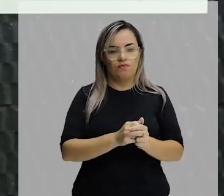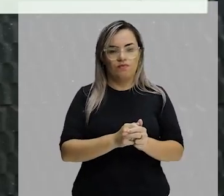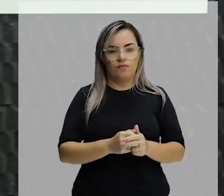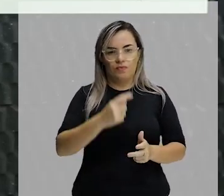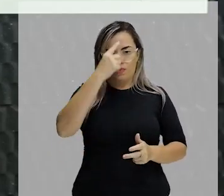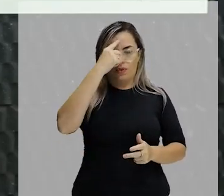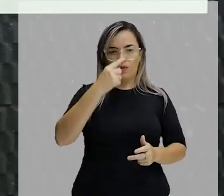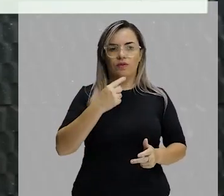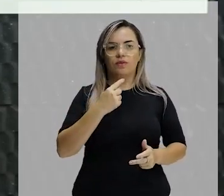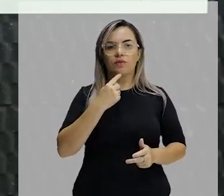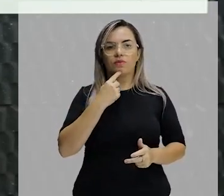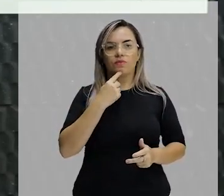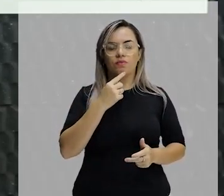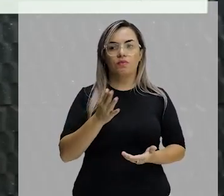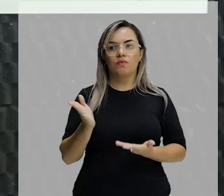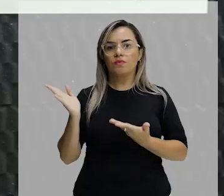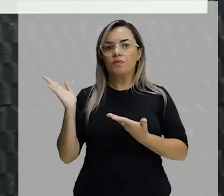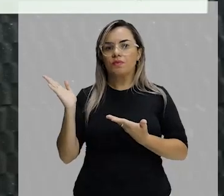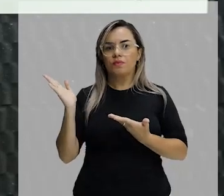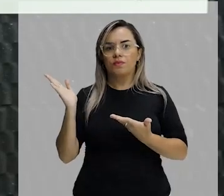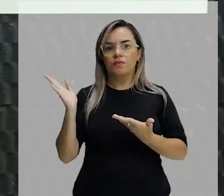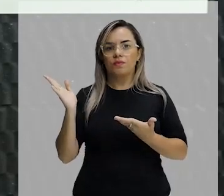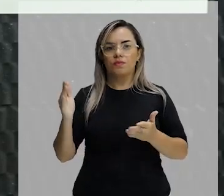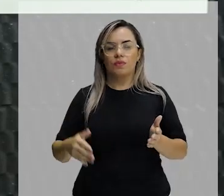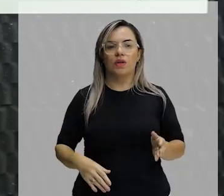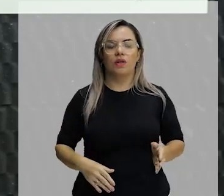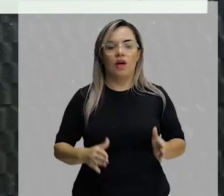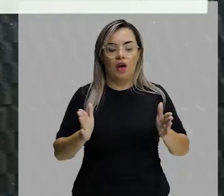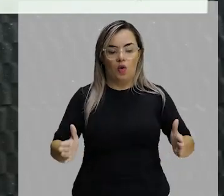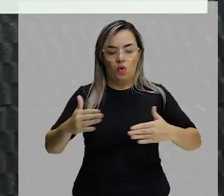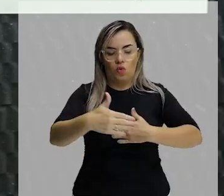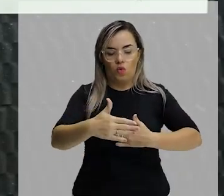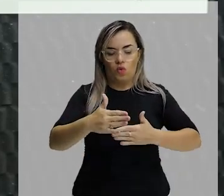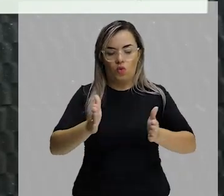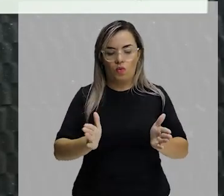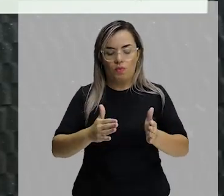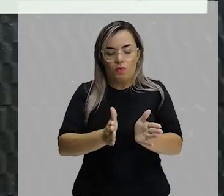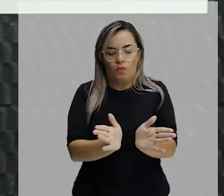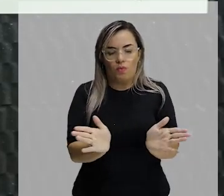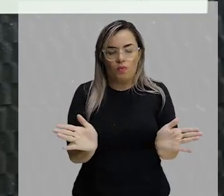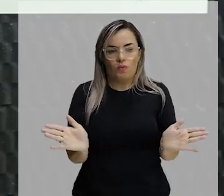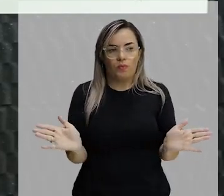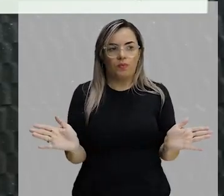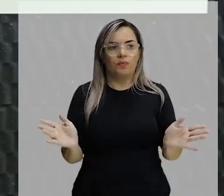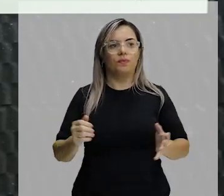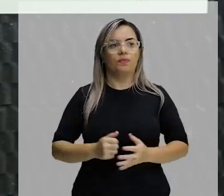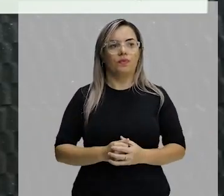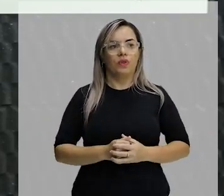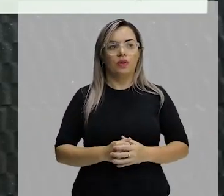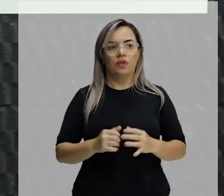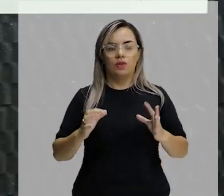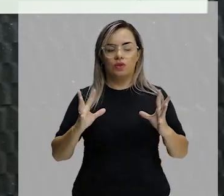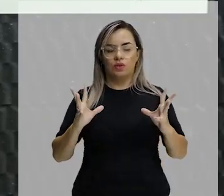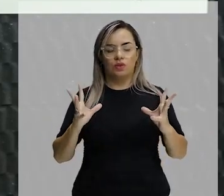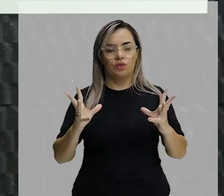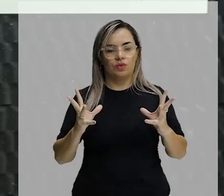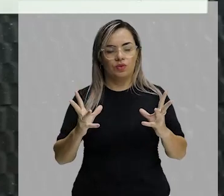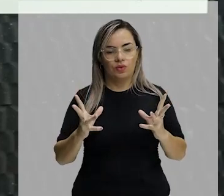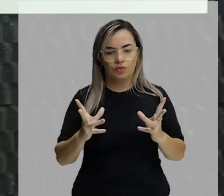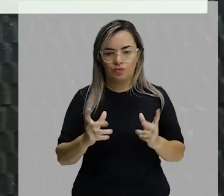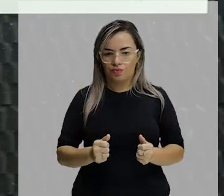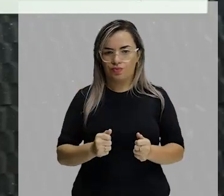na sua forma planificada. Galerinha, e você sabe que no cubo todos os lados medem